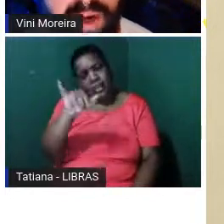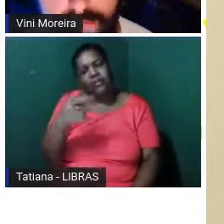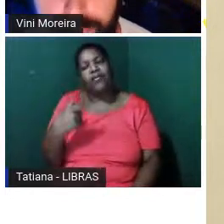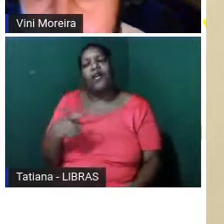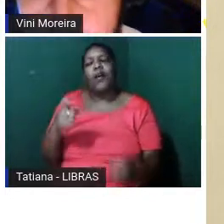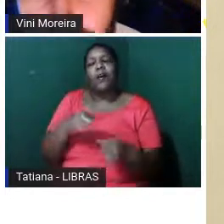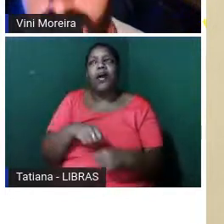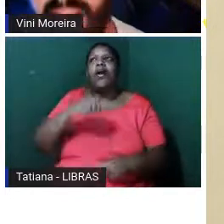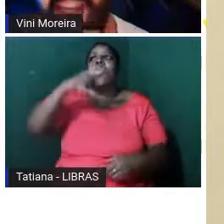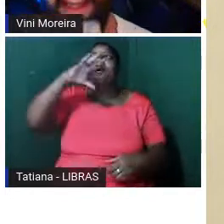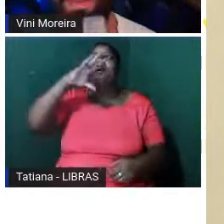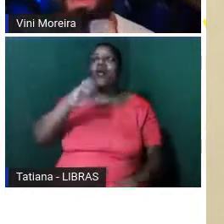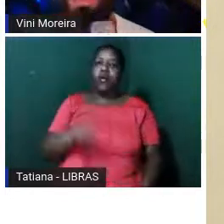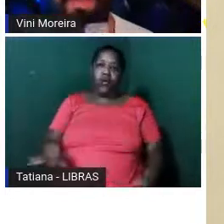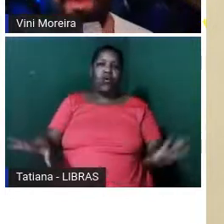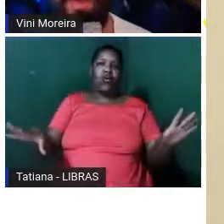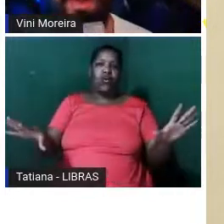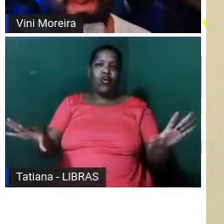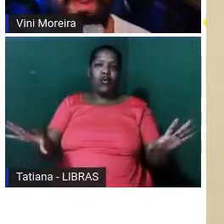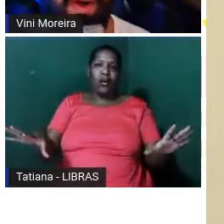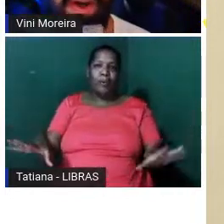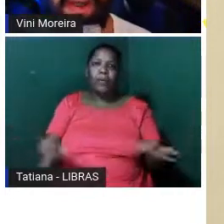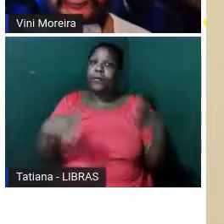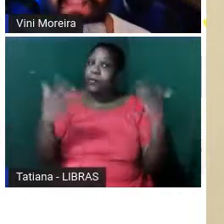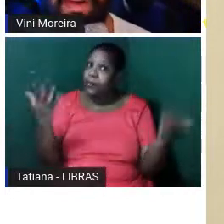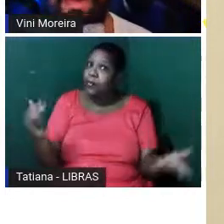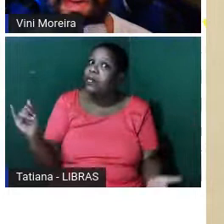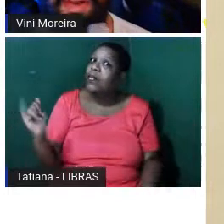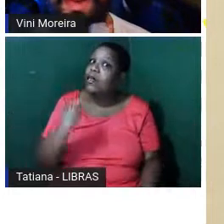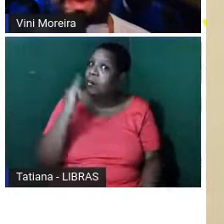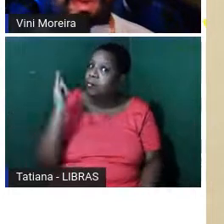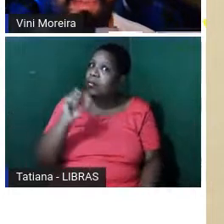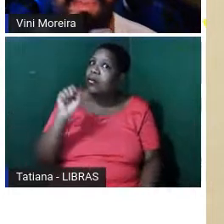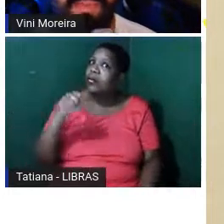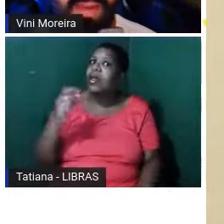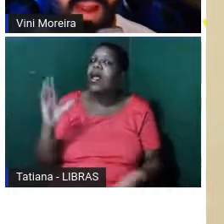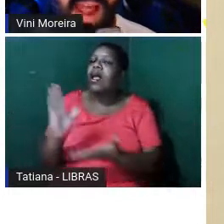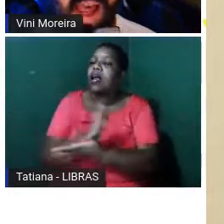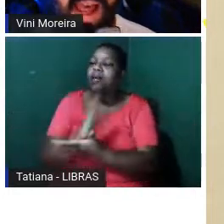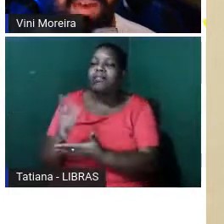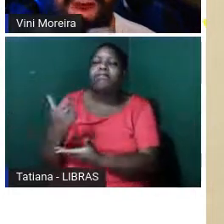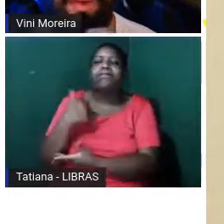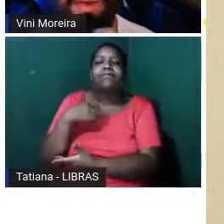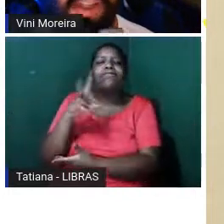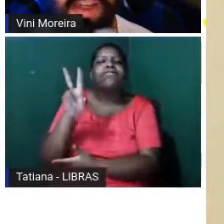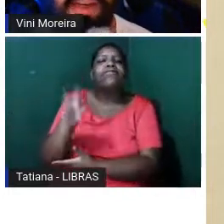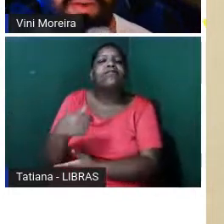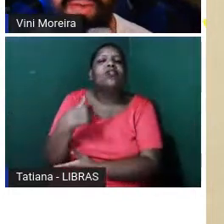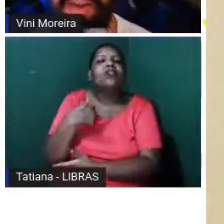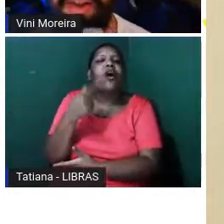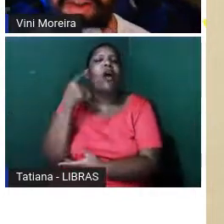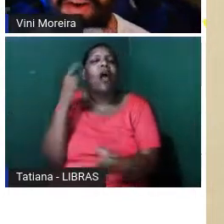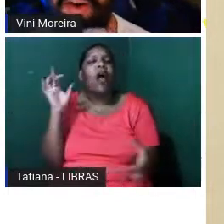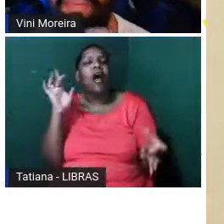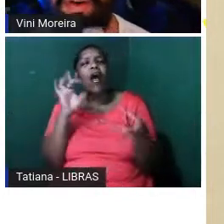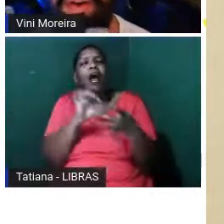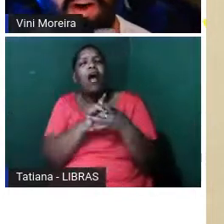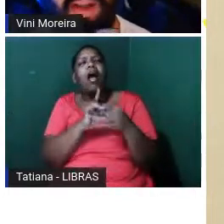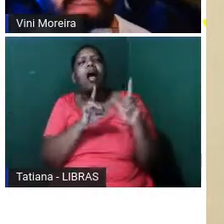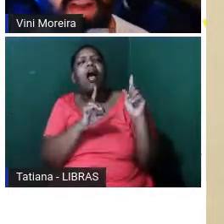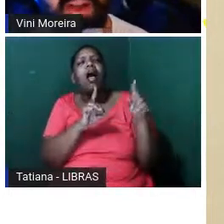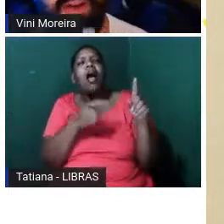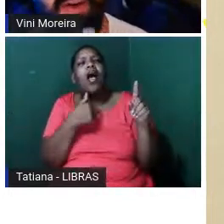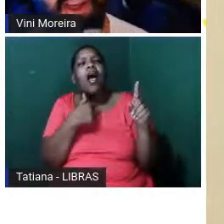você e isso é muito importante porque muitas vezes a gente só associa isso quando a gente